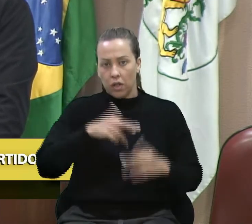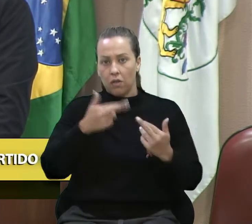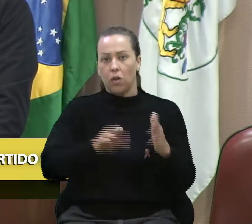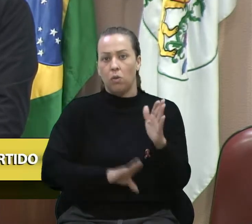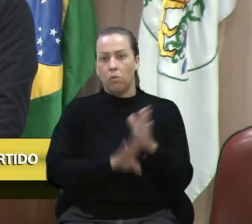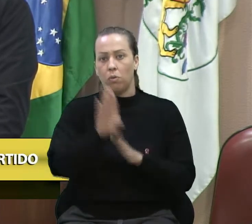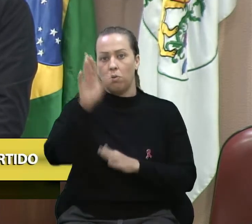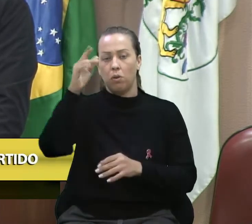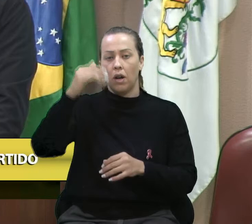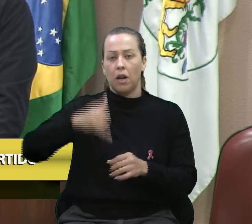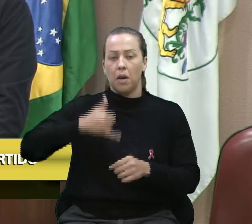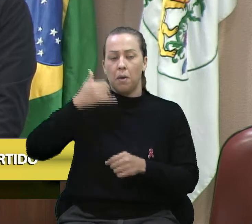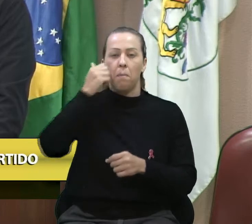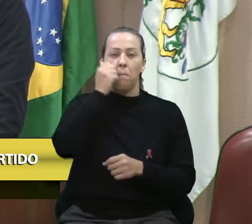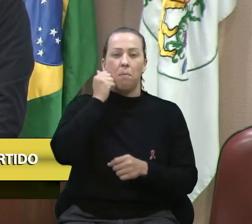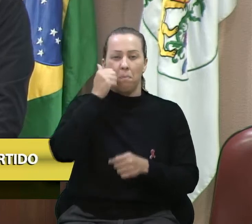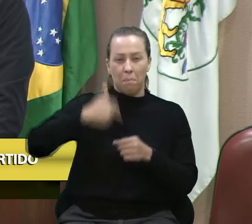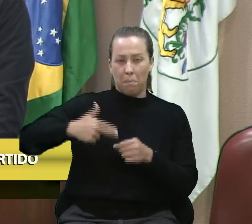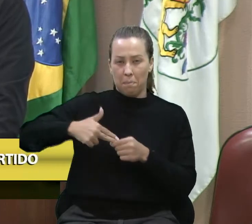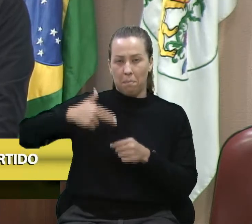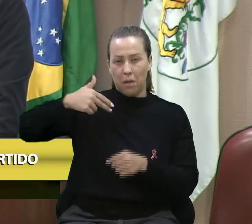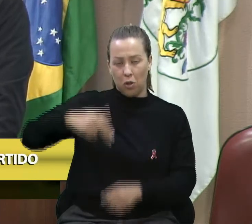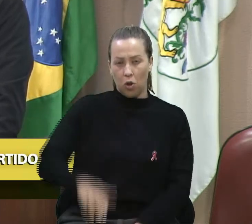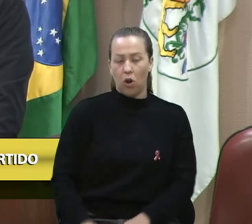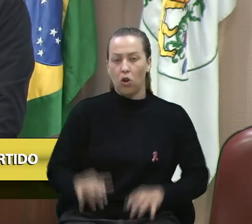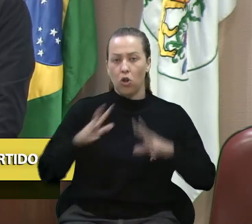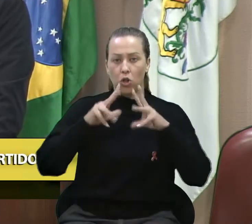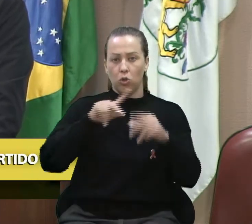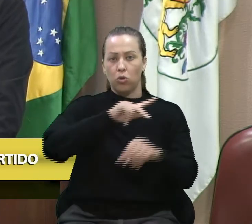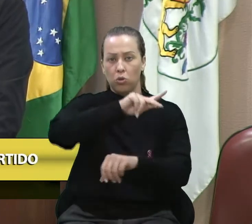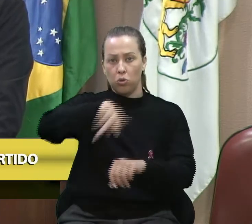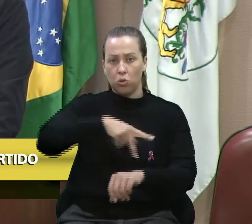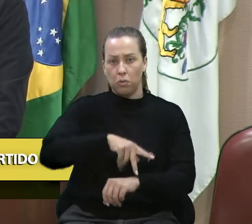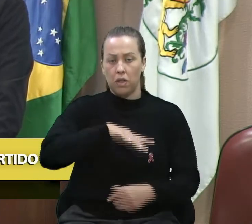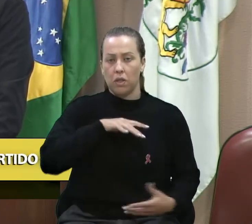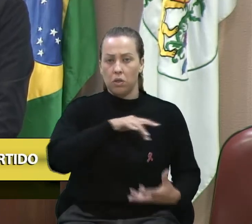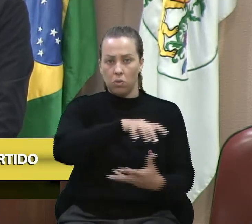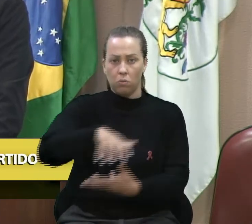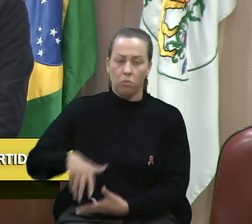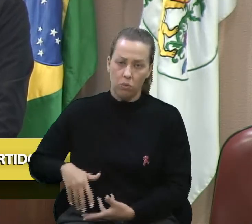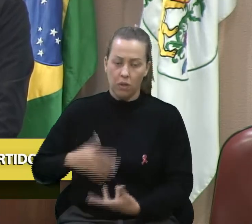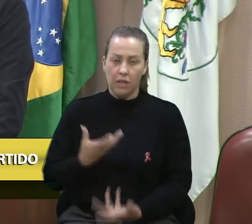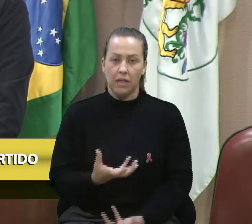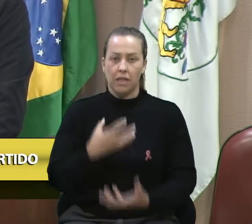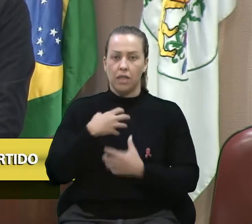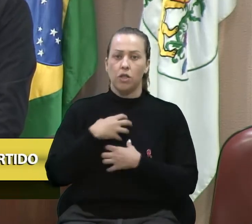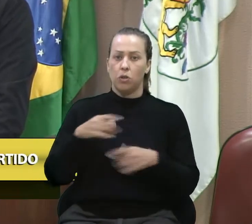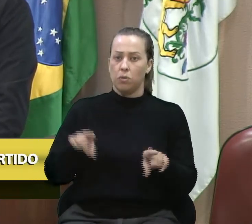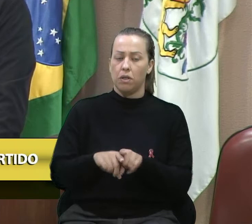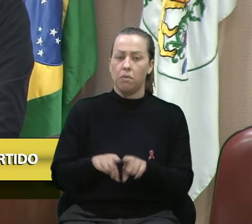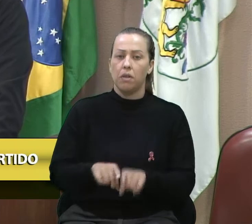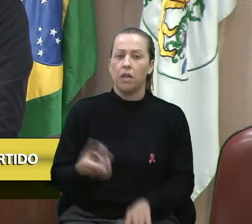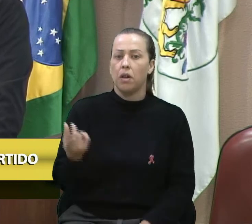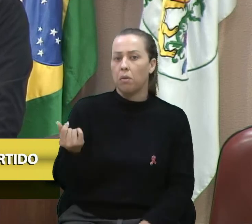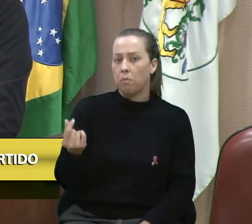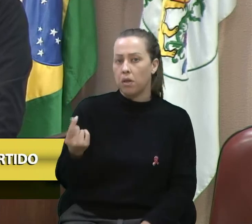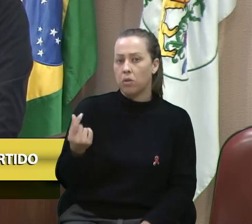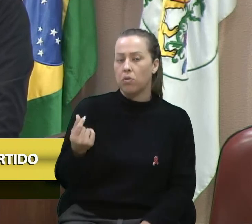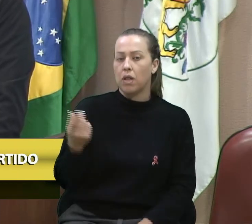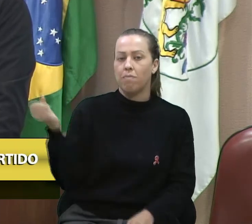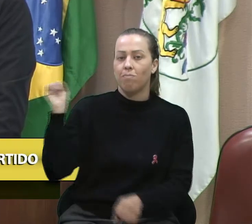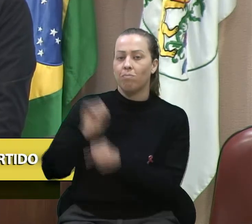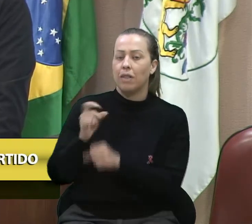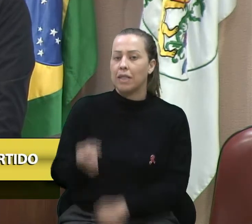internacional do preço do petróleo, que refletiu em todos os países do mundo. Então, a gente sentiu isso também aqui e o preço, querendo ou não, está